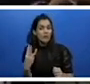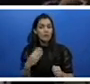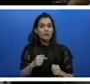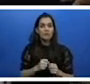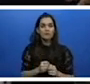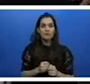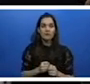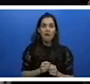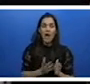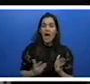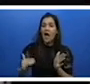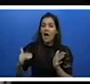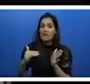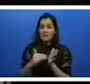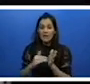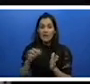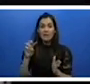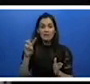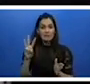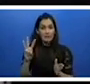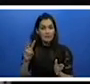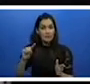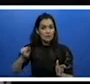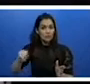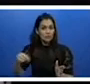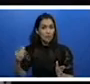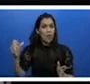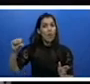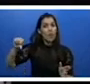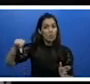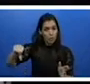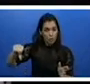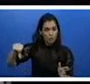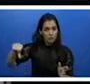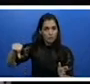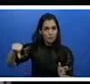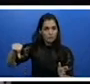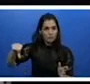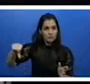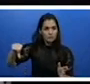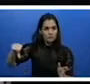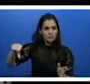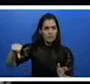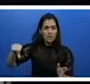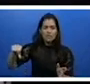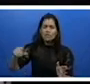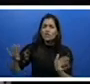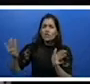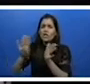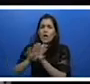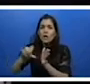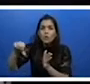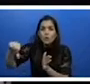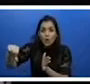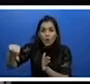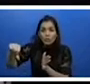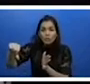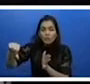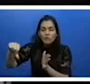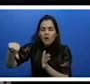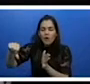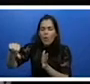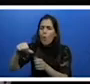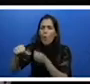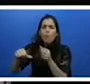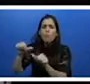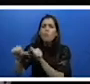décimos, até o 3 inteiros, 9 décimos. Olha lá, eu cheguei no 9.